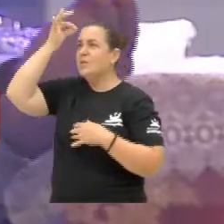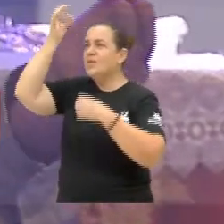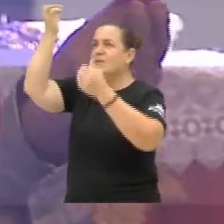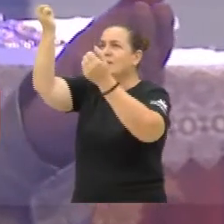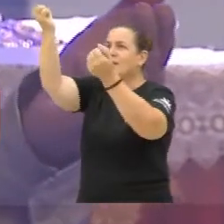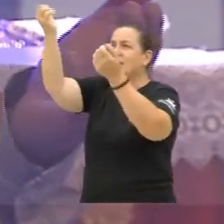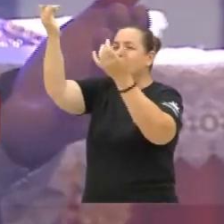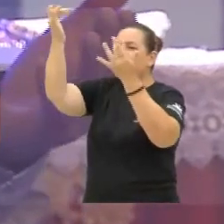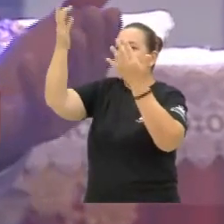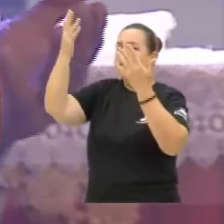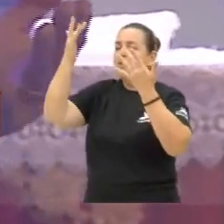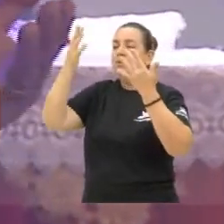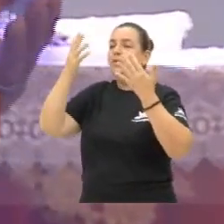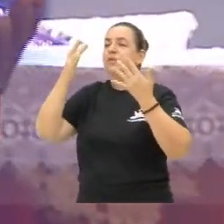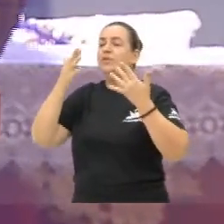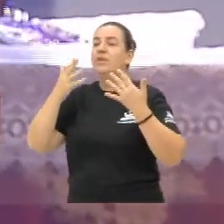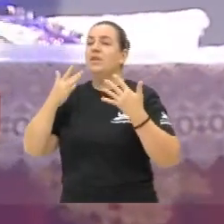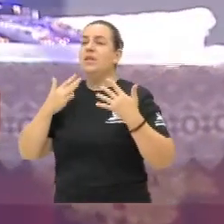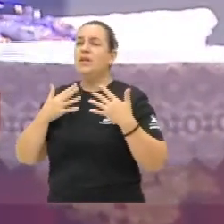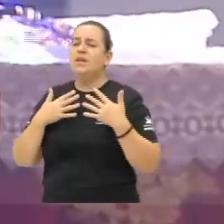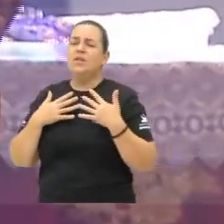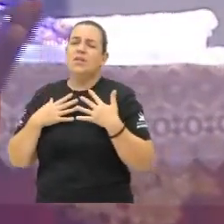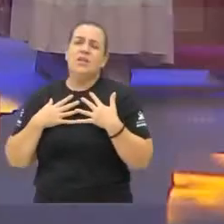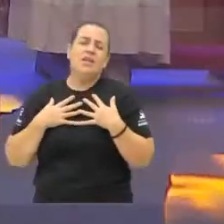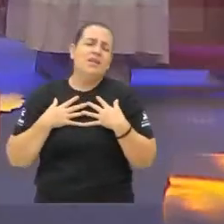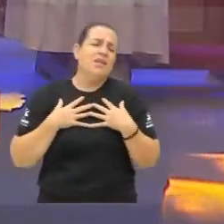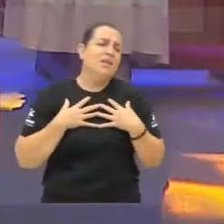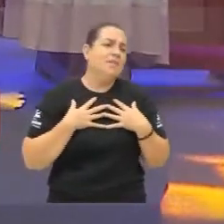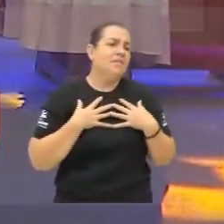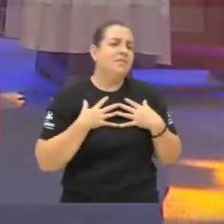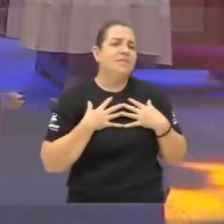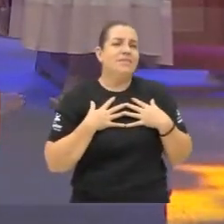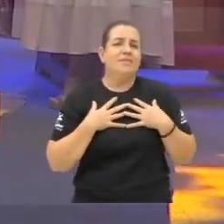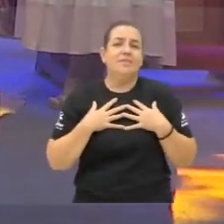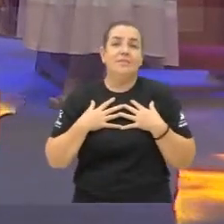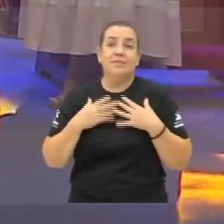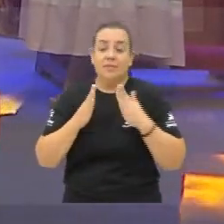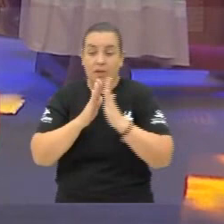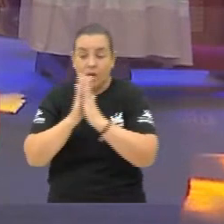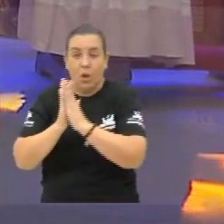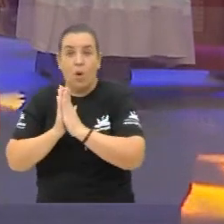Espírito Santo, vinde orar em mim,